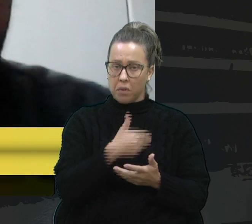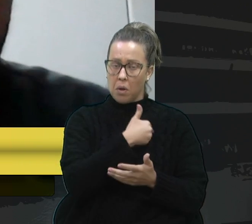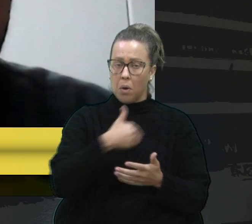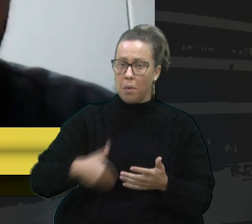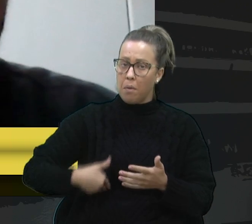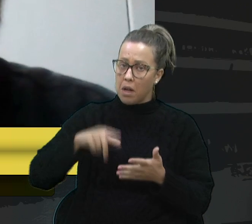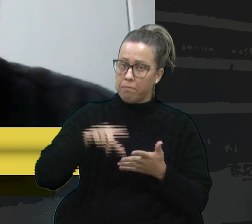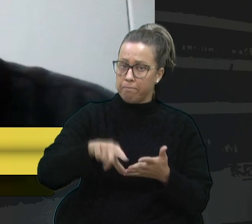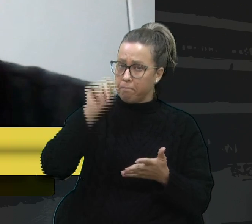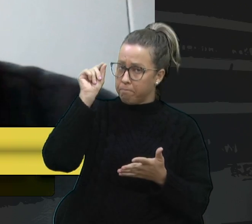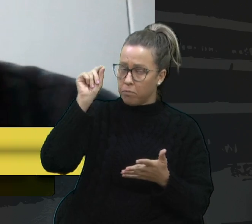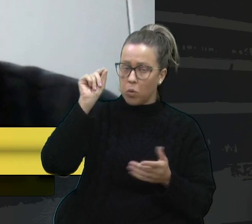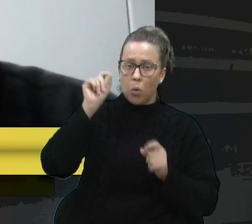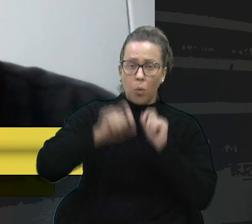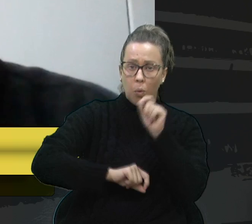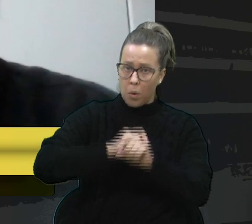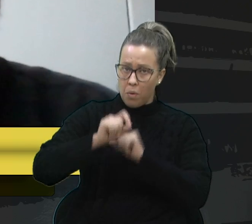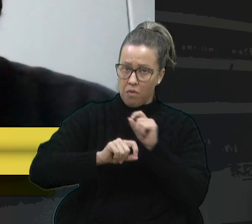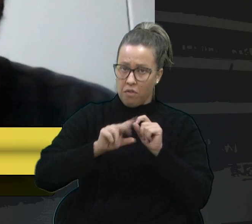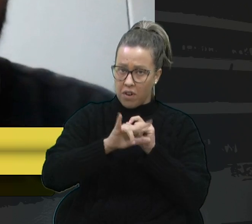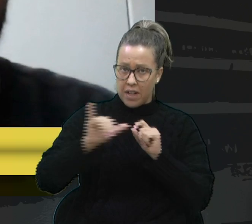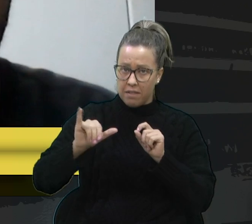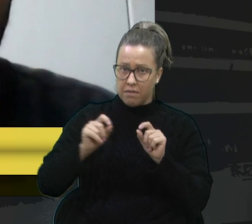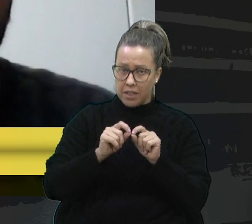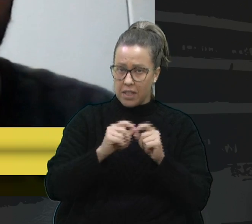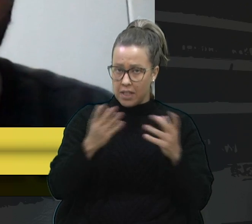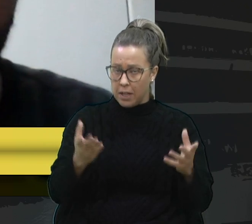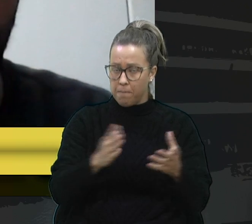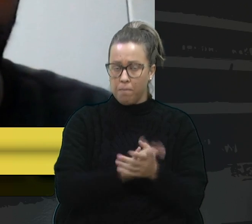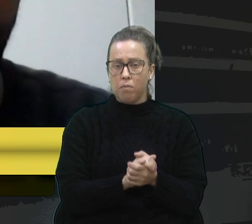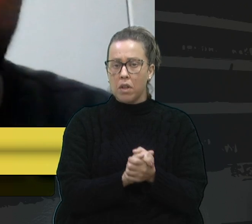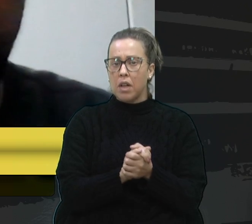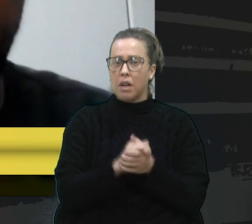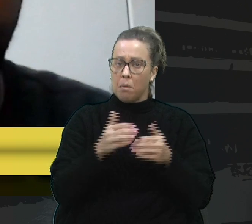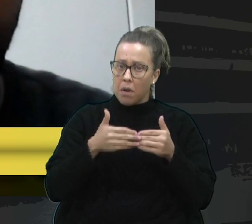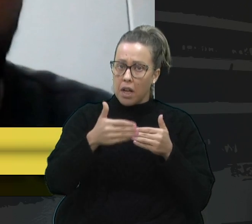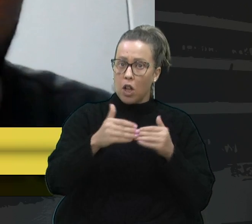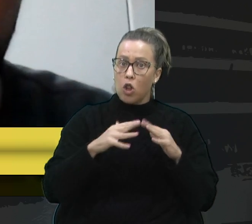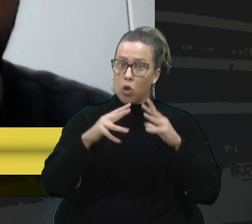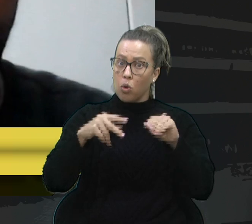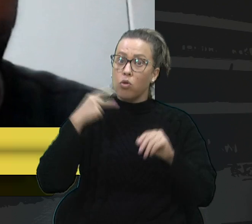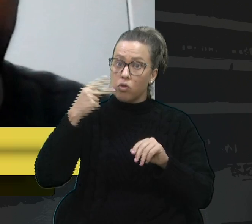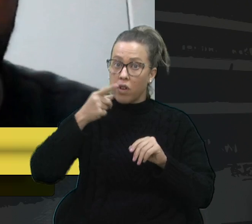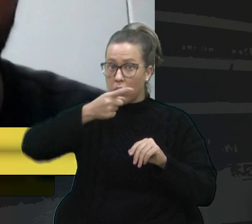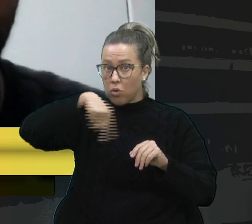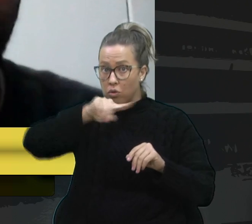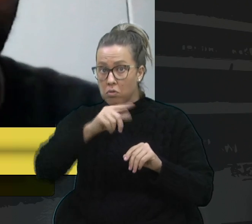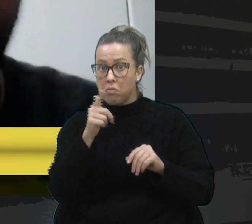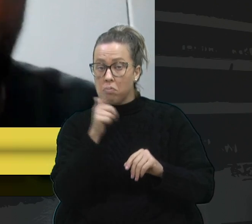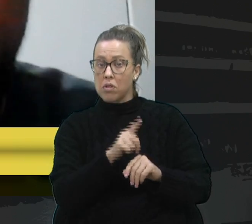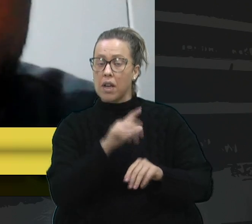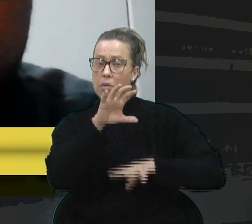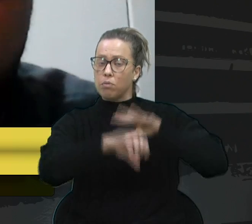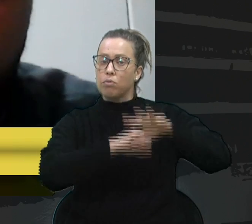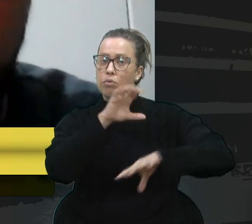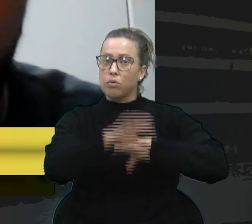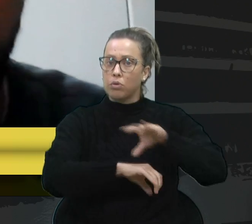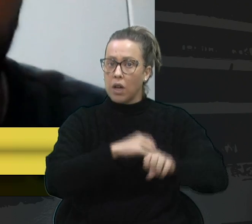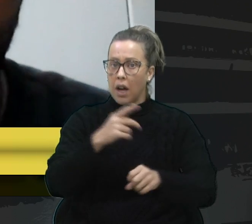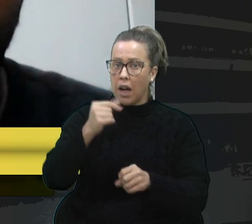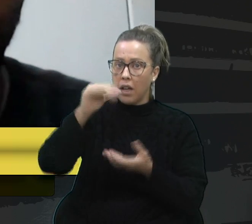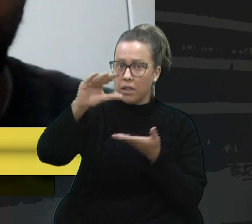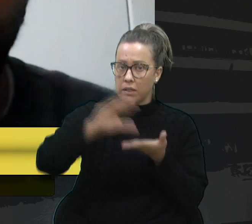decidir sobre esse tema, inclusive para que os vereadores dessa casa possam buscar